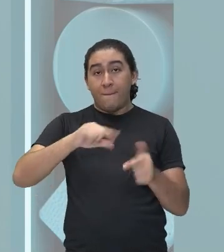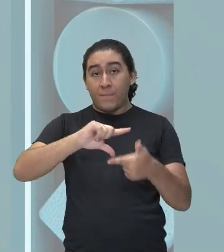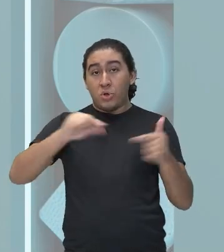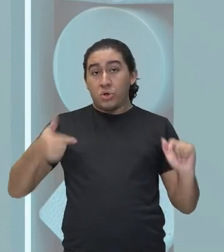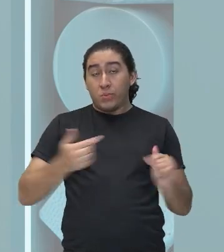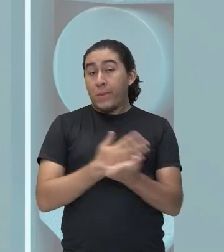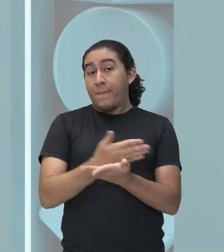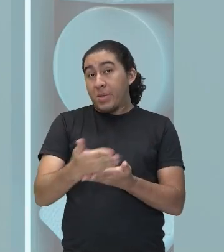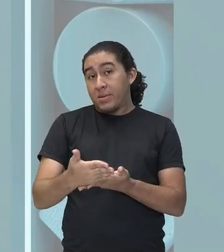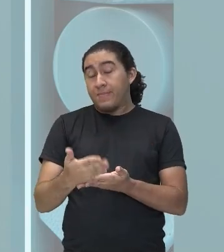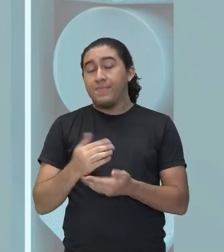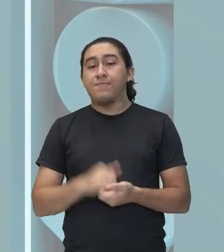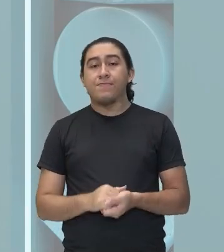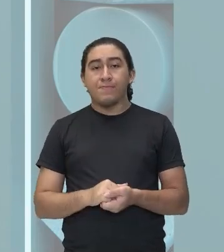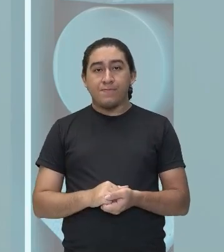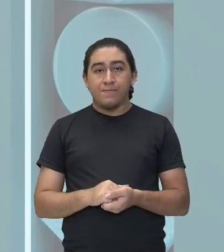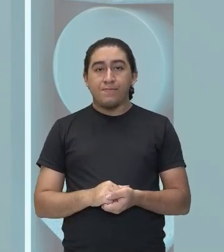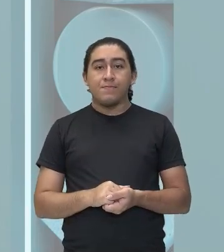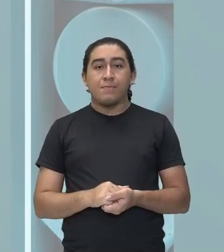neste contexto